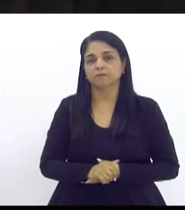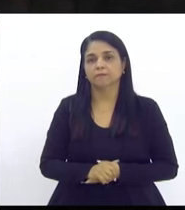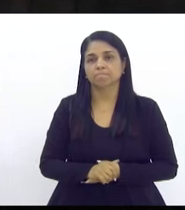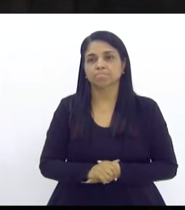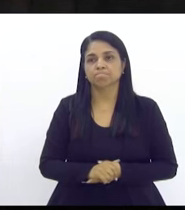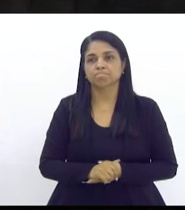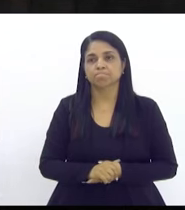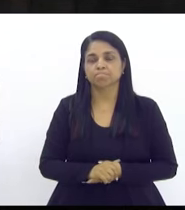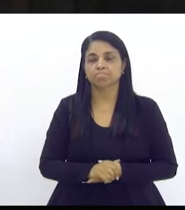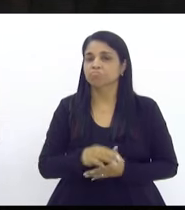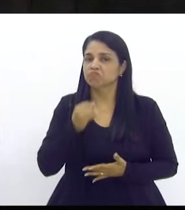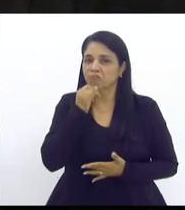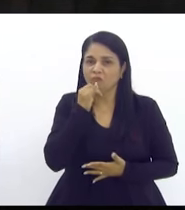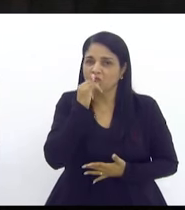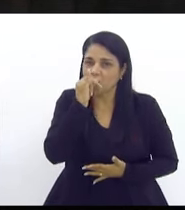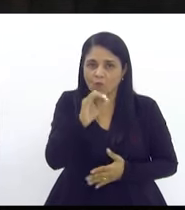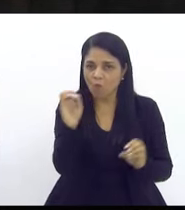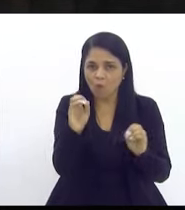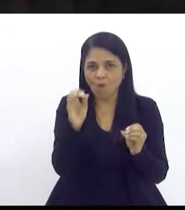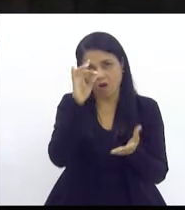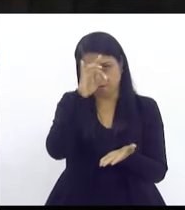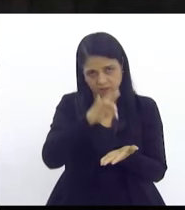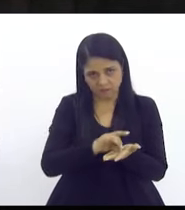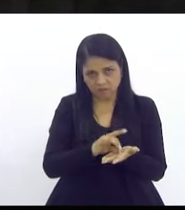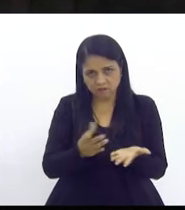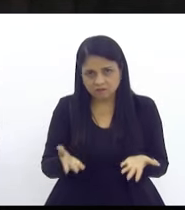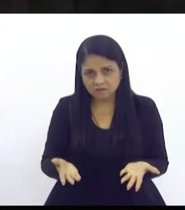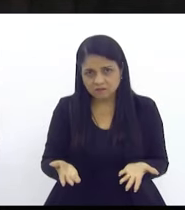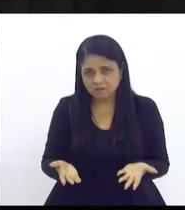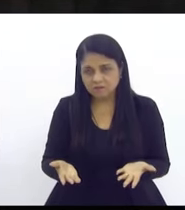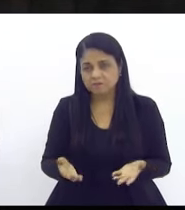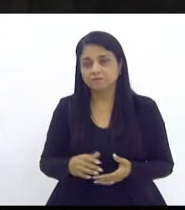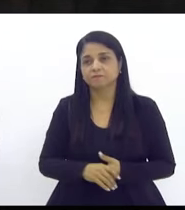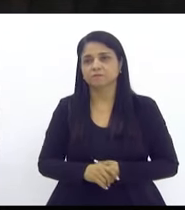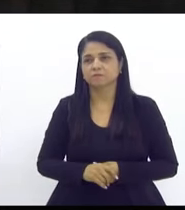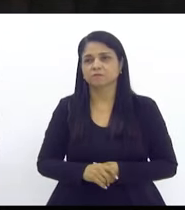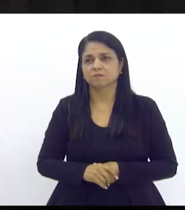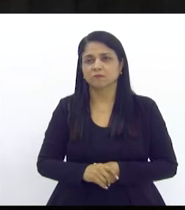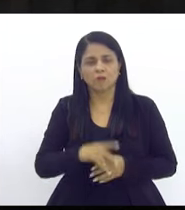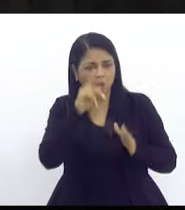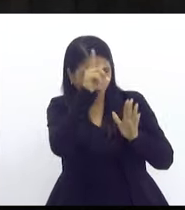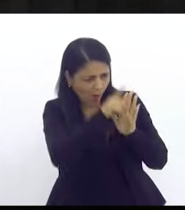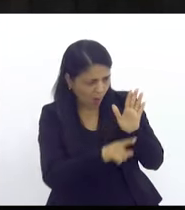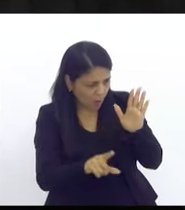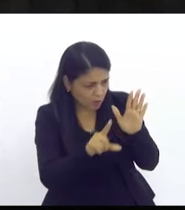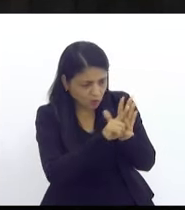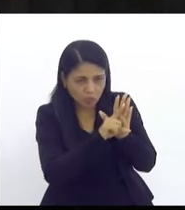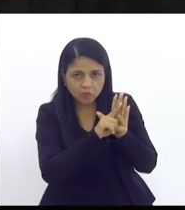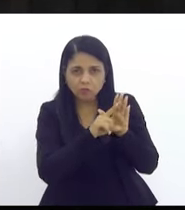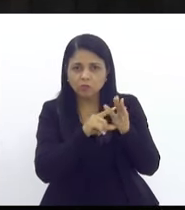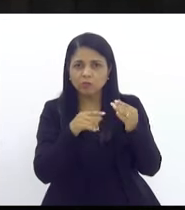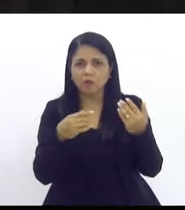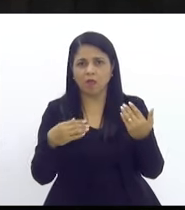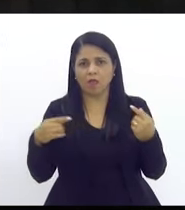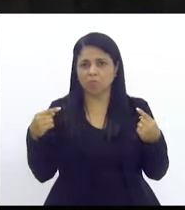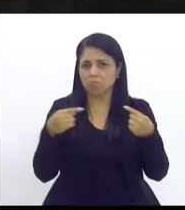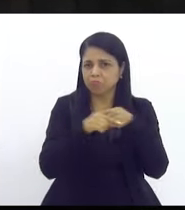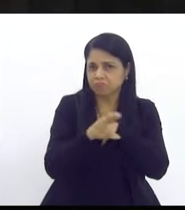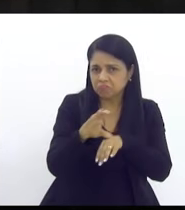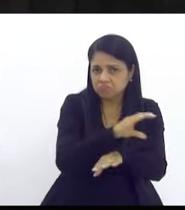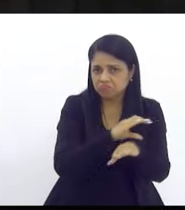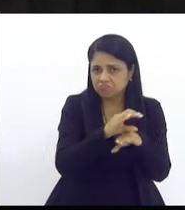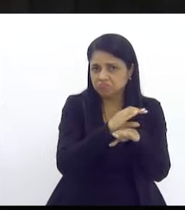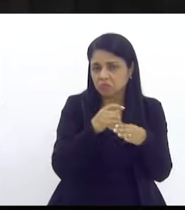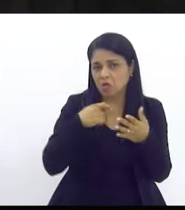não falam a verdade. Diz assim, o projeto é inconstitucional porque